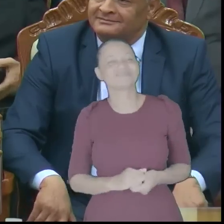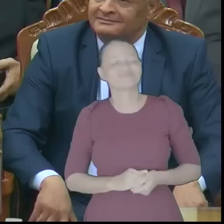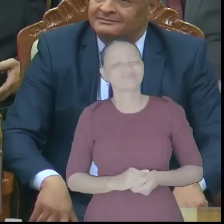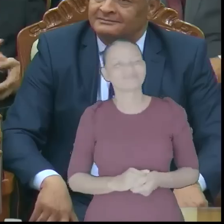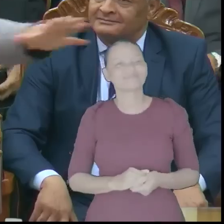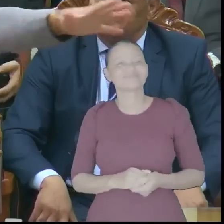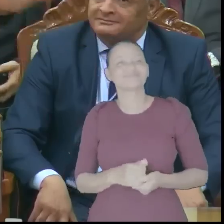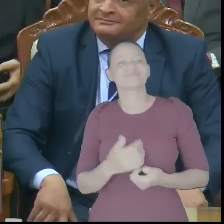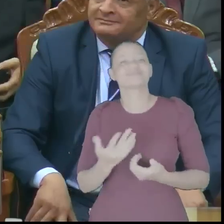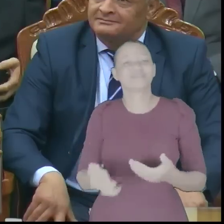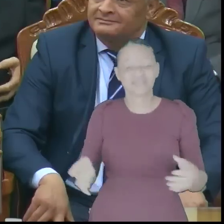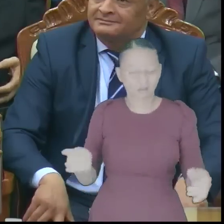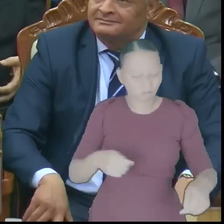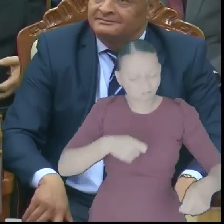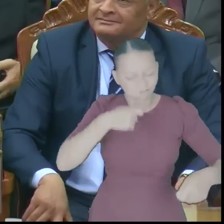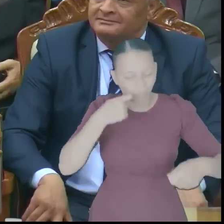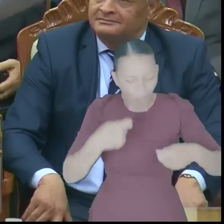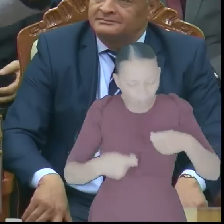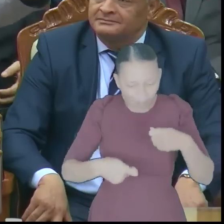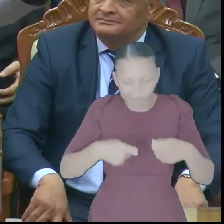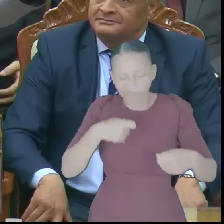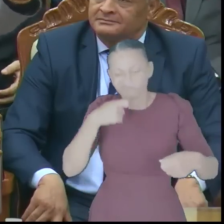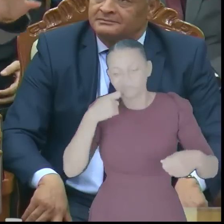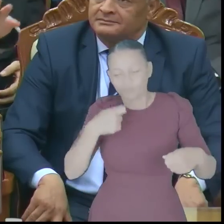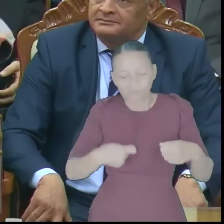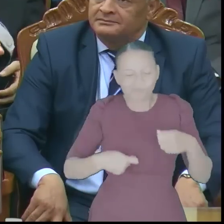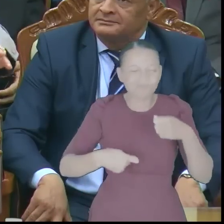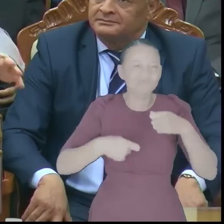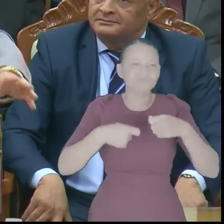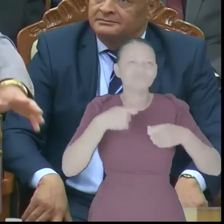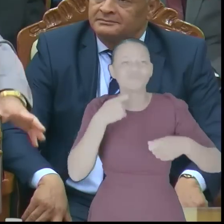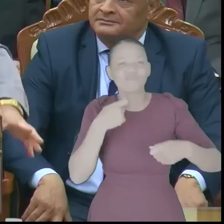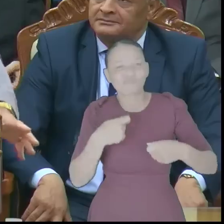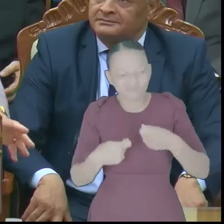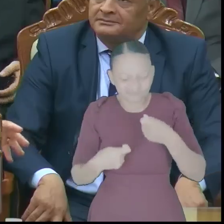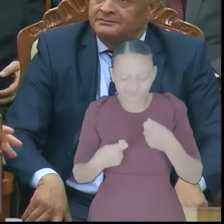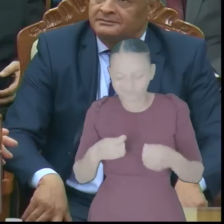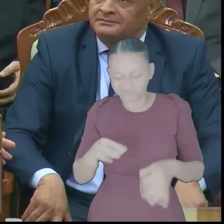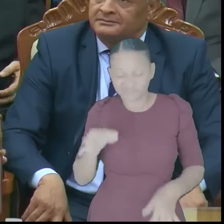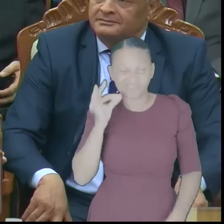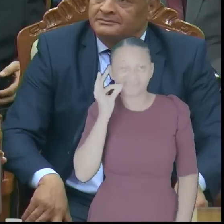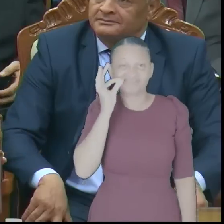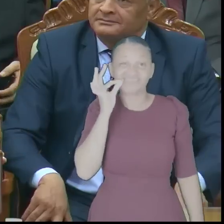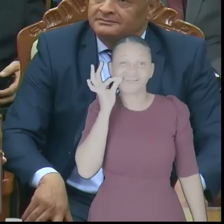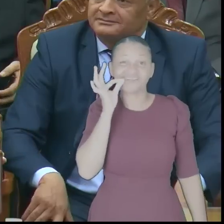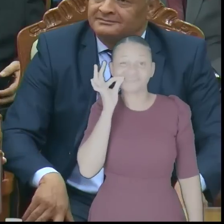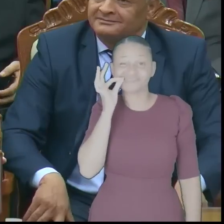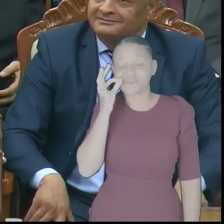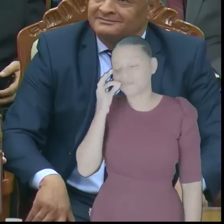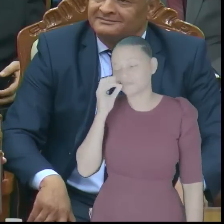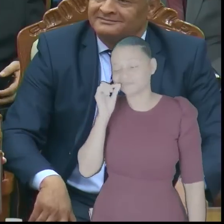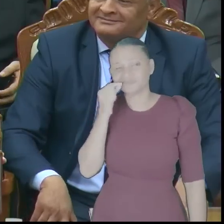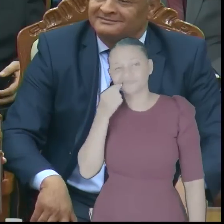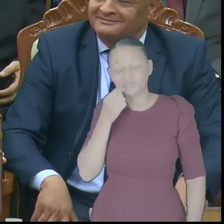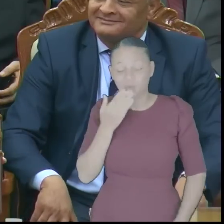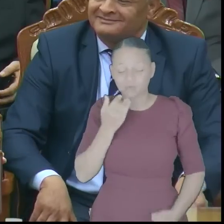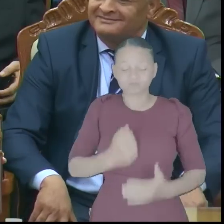Quando você termina de comer, que não cabe mais nada, nem um palitinho de dente, mas para palitar o dente cabe. Já comeu